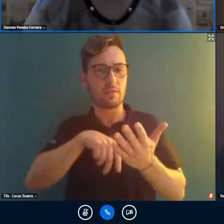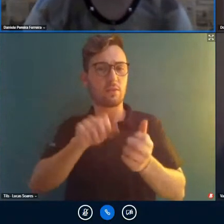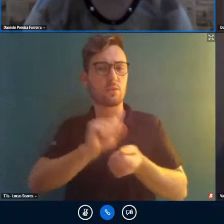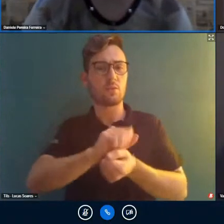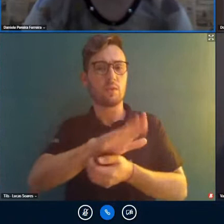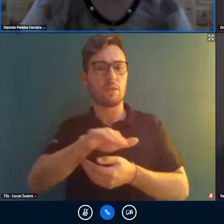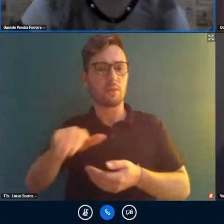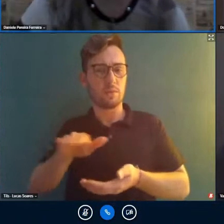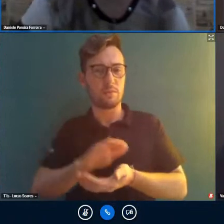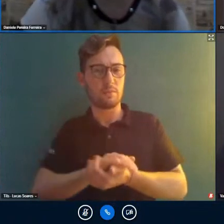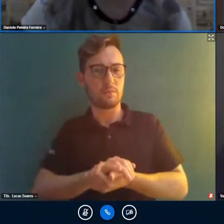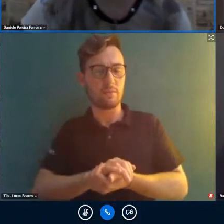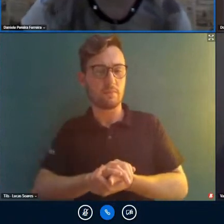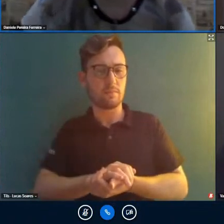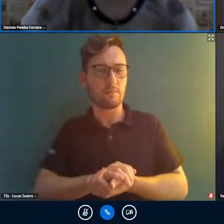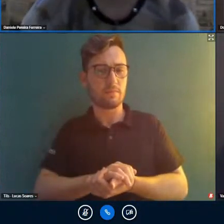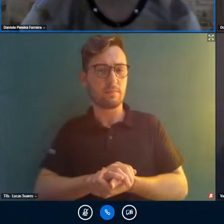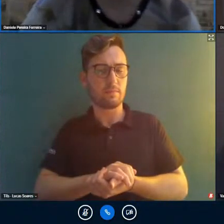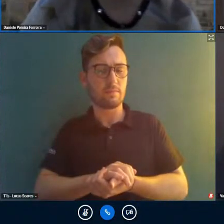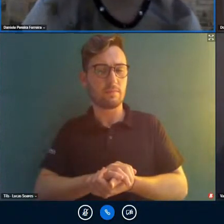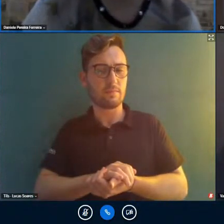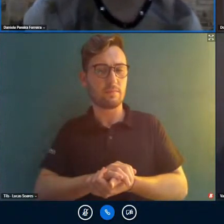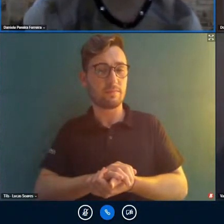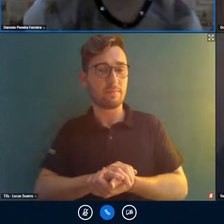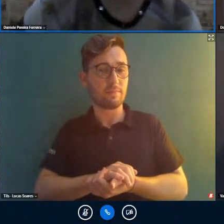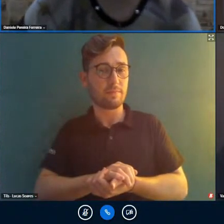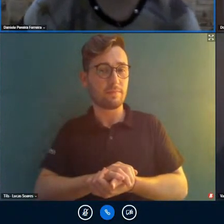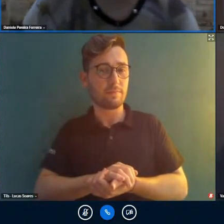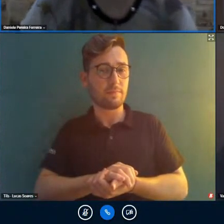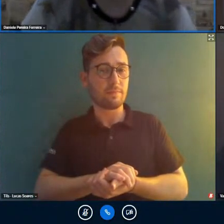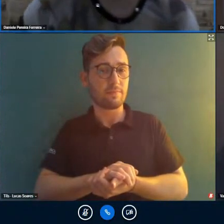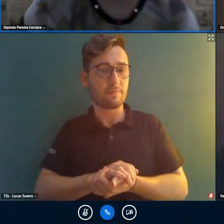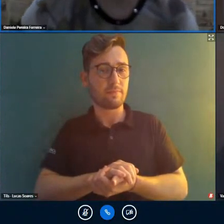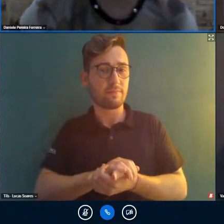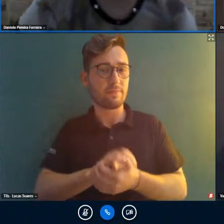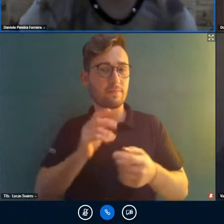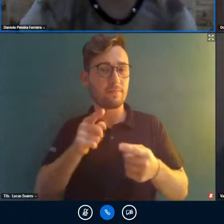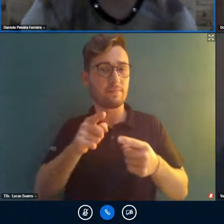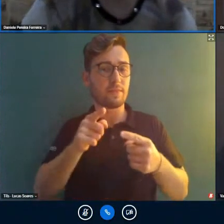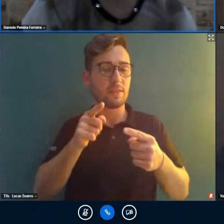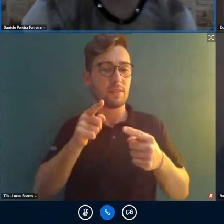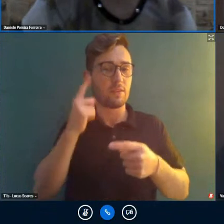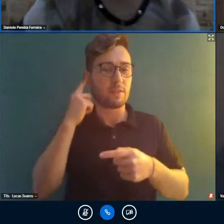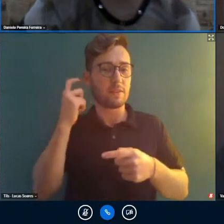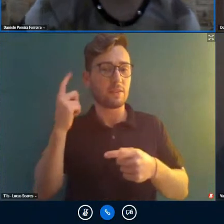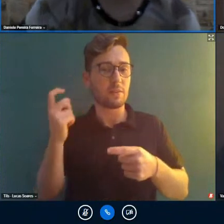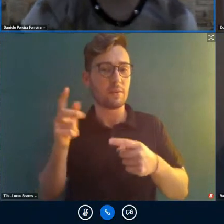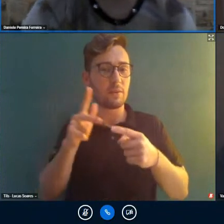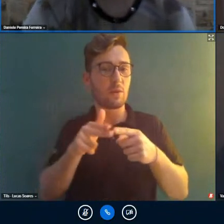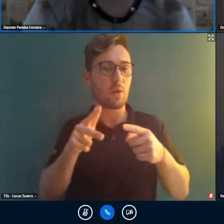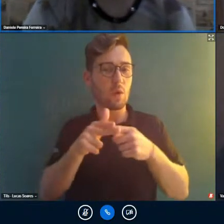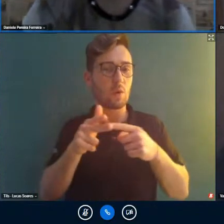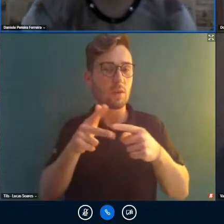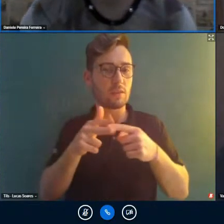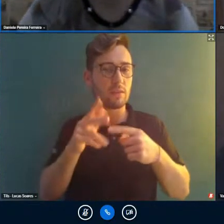alunos. Em relação à pergunta do professor, Daniel, tá cortando um pouco essa sua divulgação